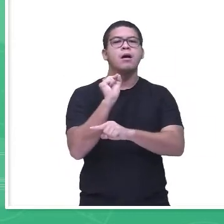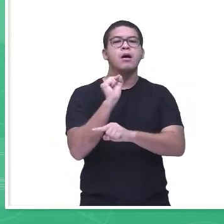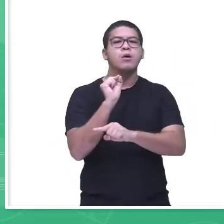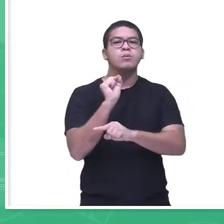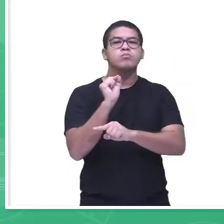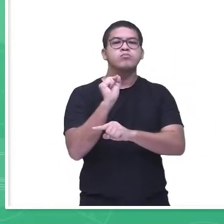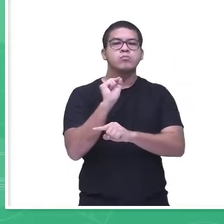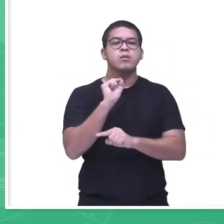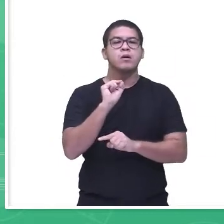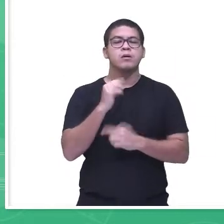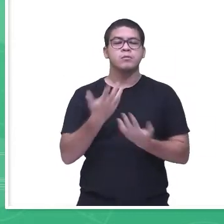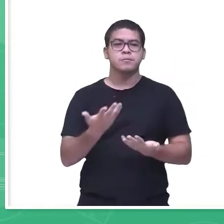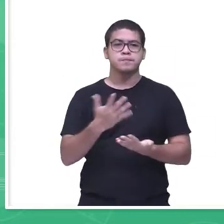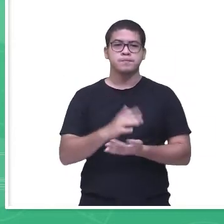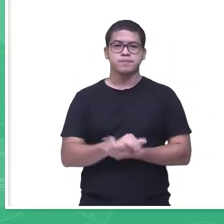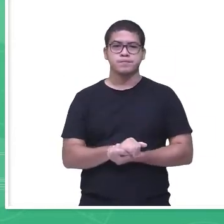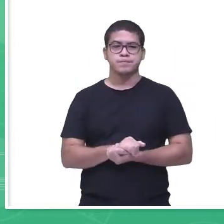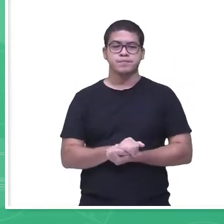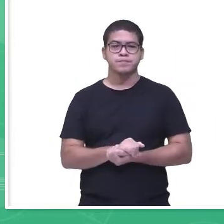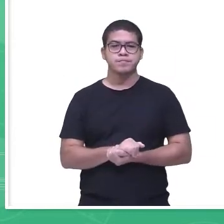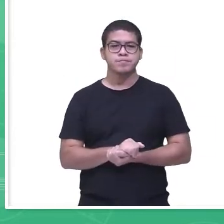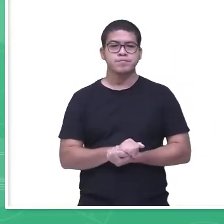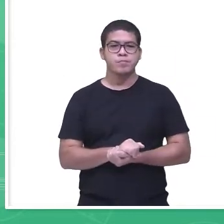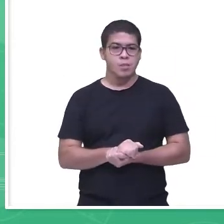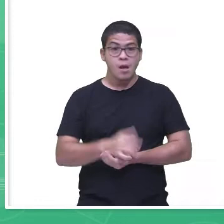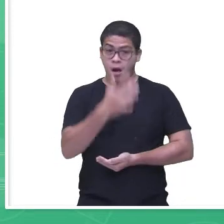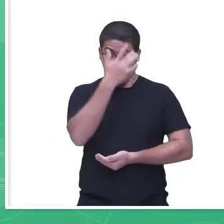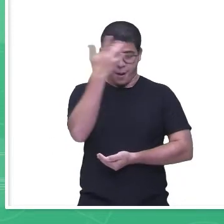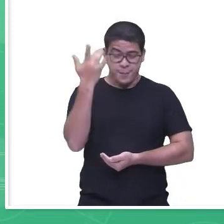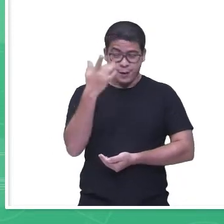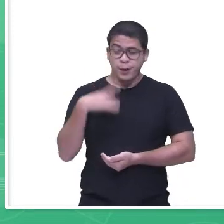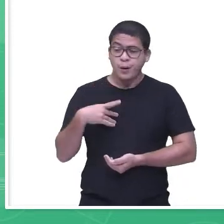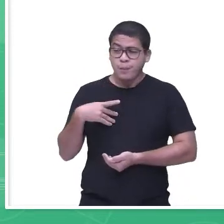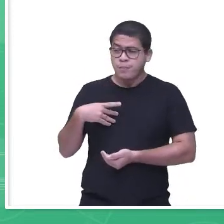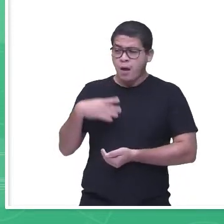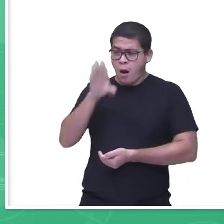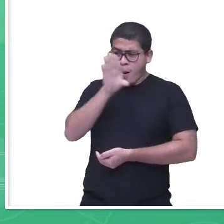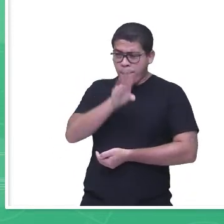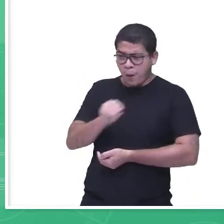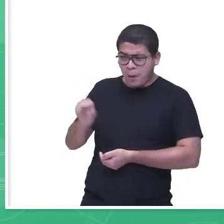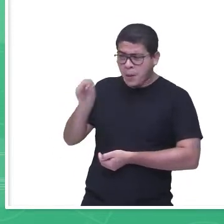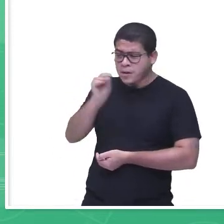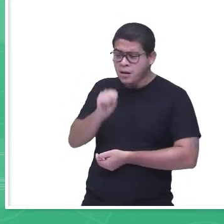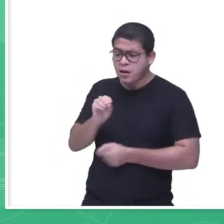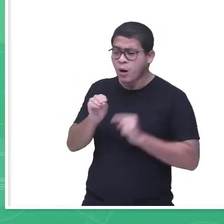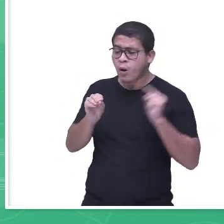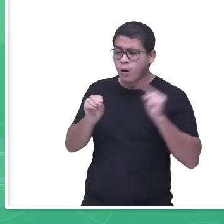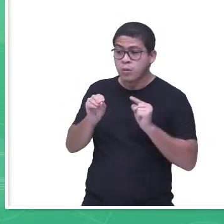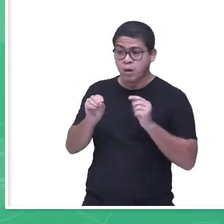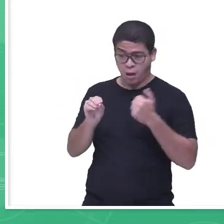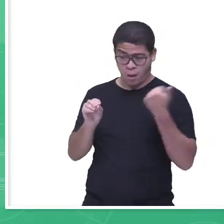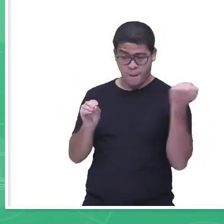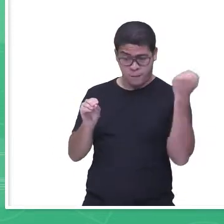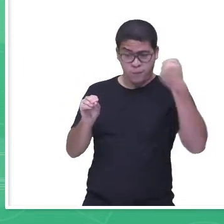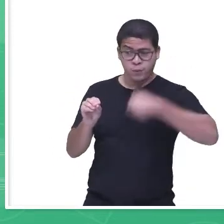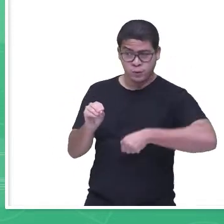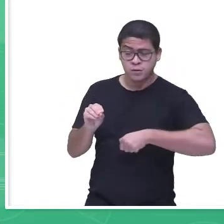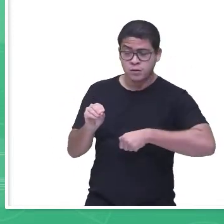o inverso. O que ele faz? Ele diz que existe a possibilidade, eu